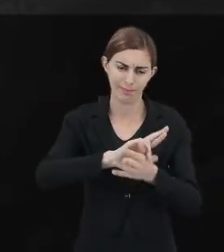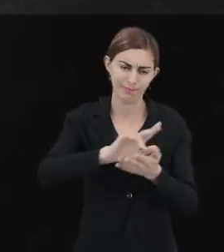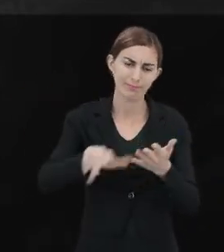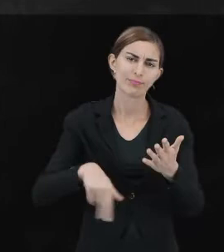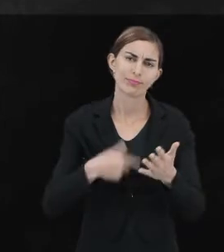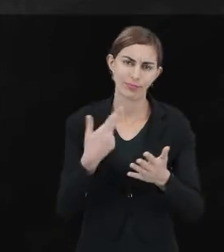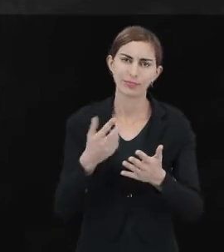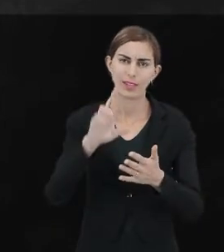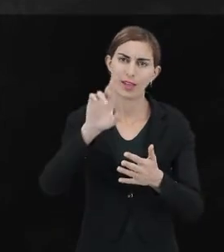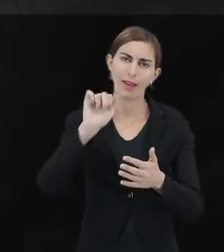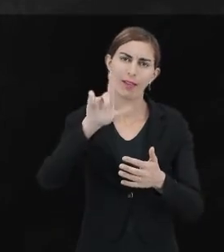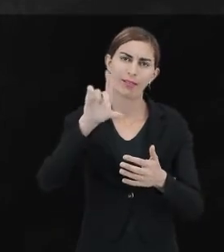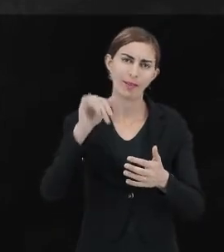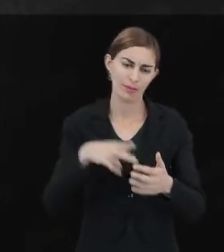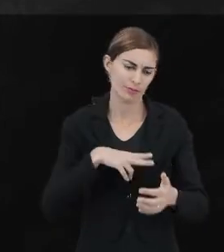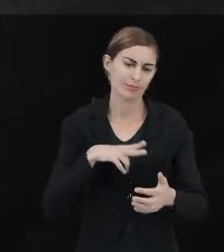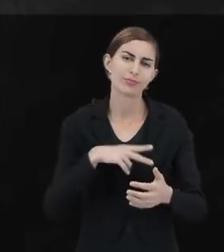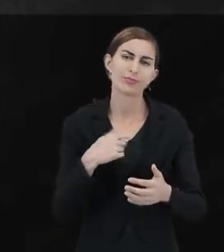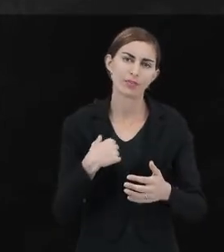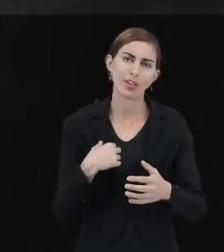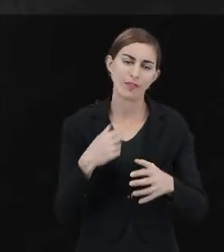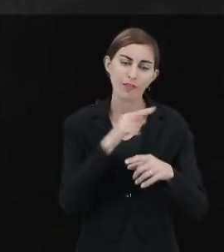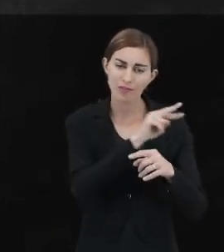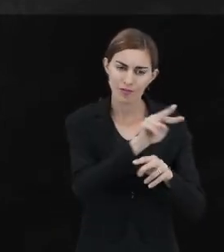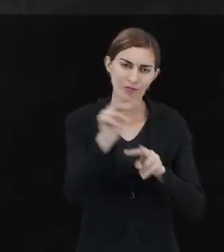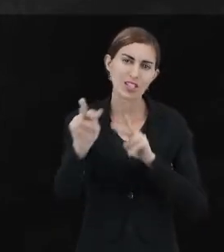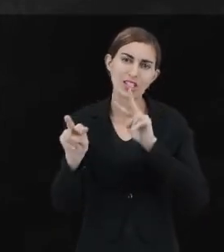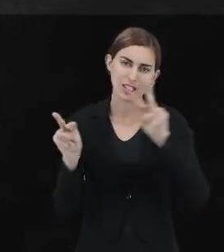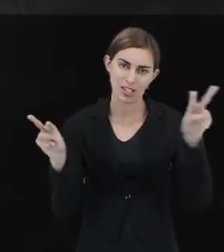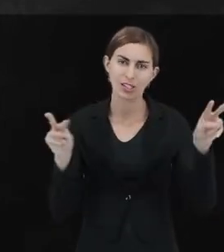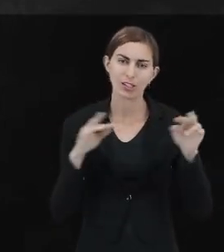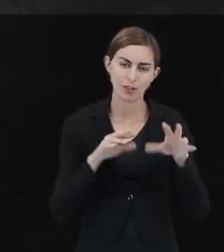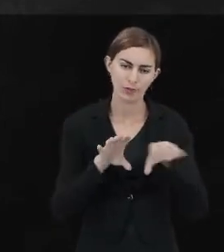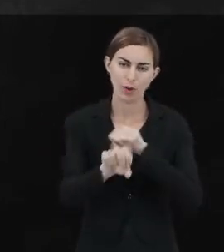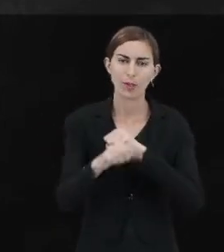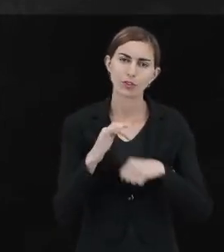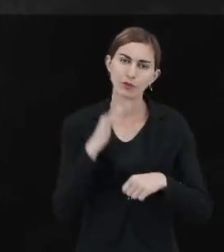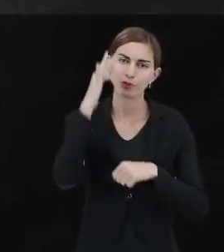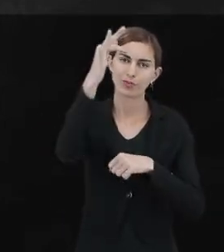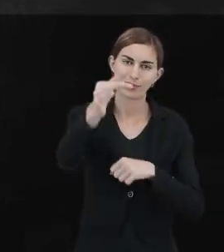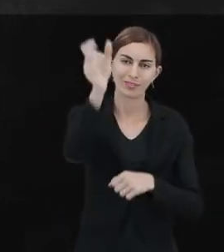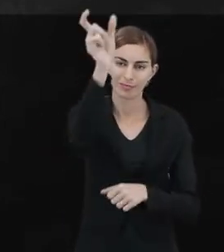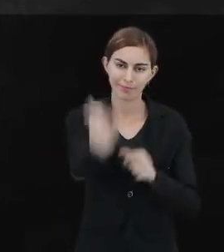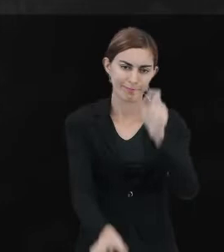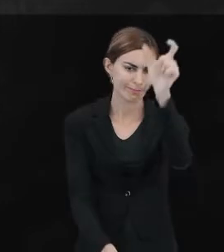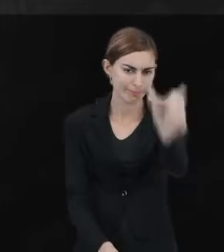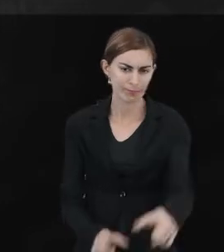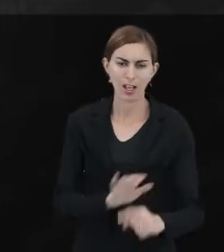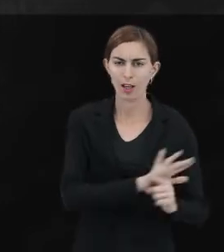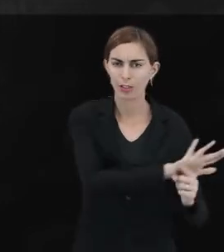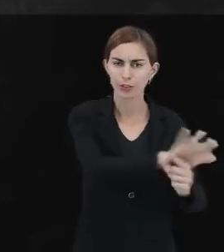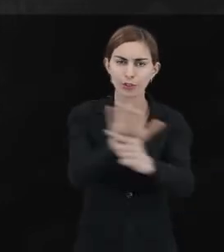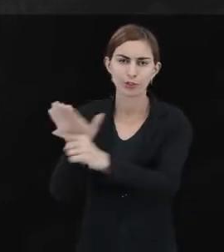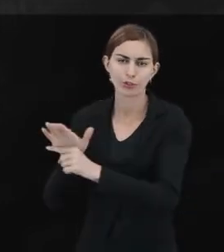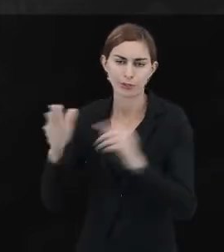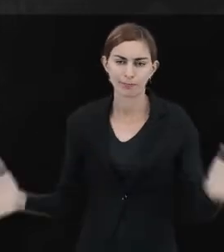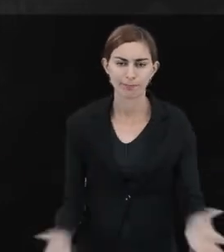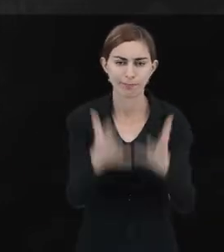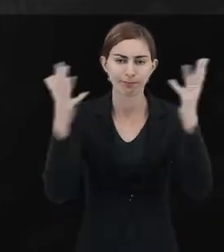realidade particular, visando a formação dos futuros cidadãos. O gestor ajuda e estimula a